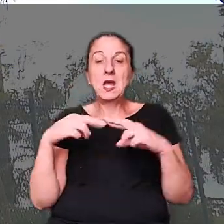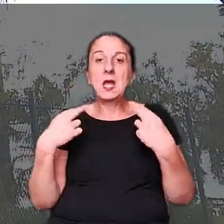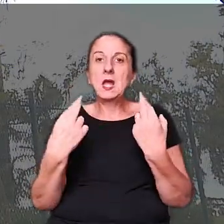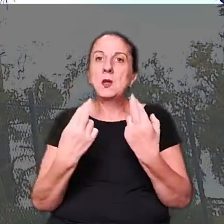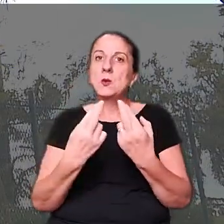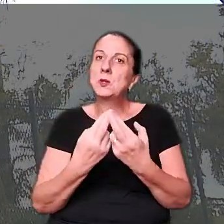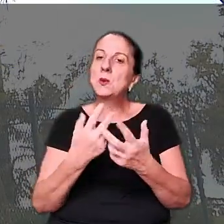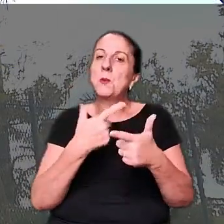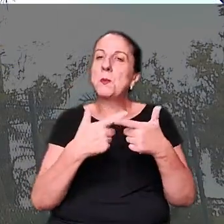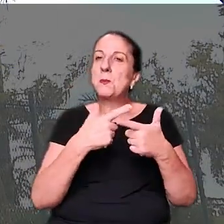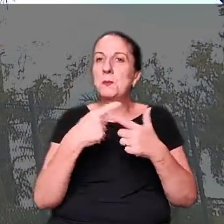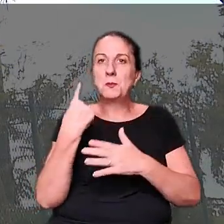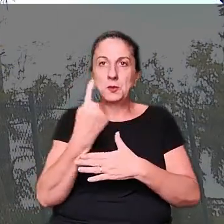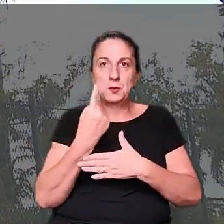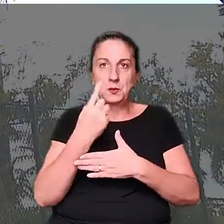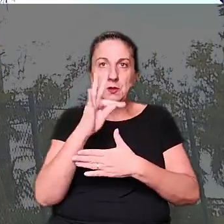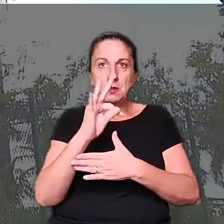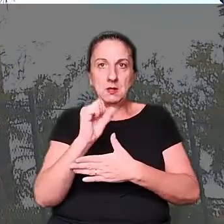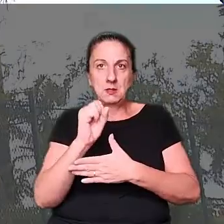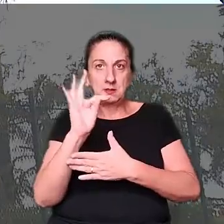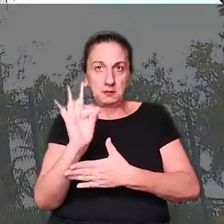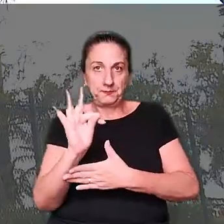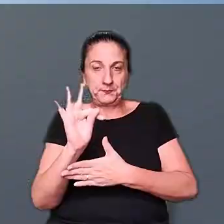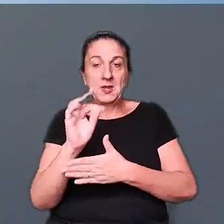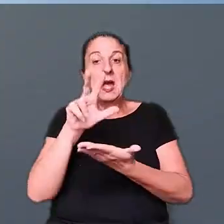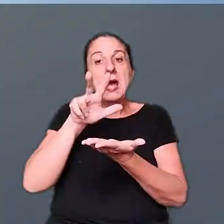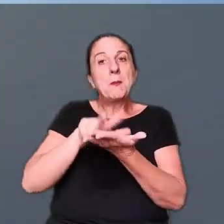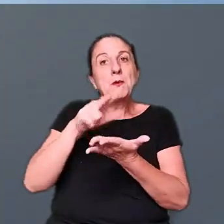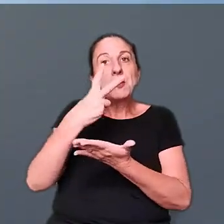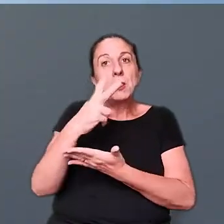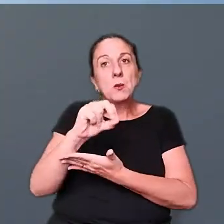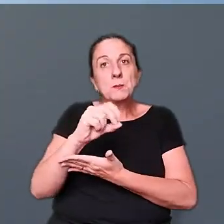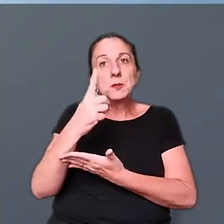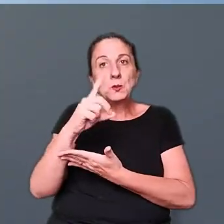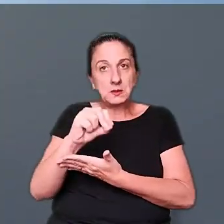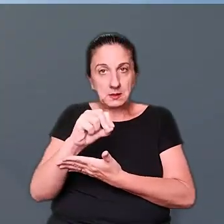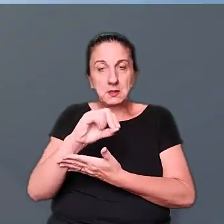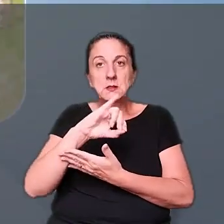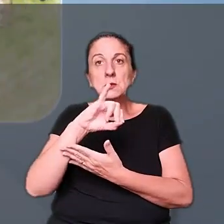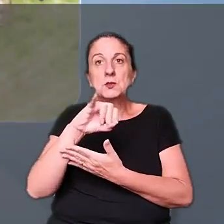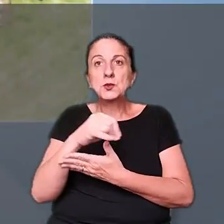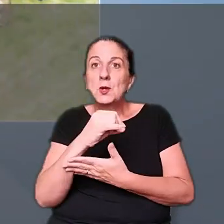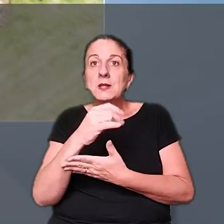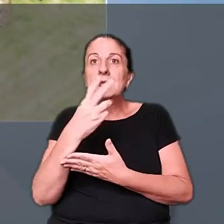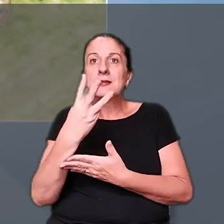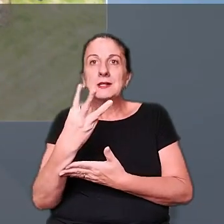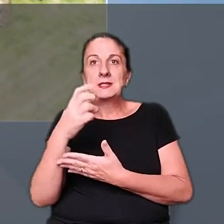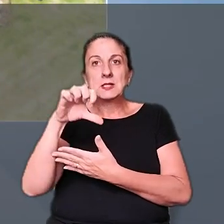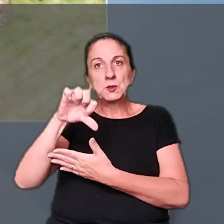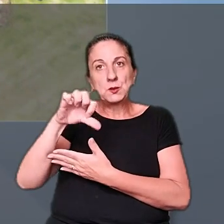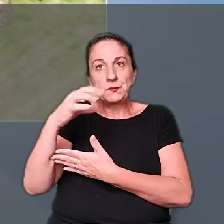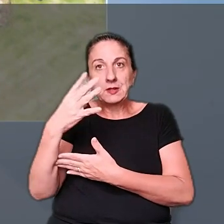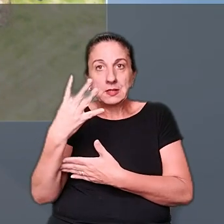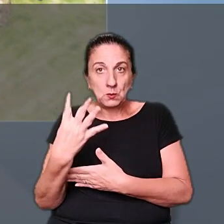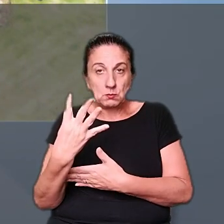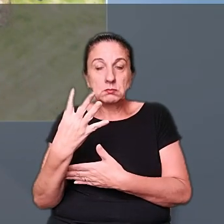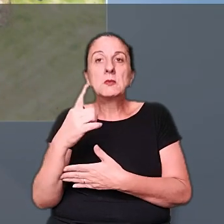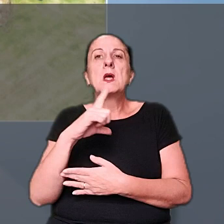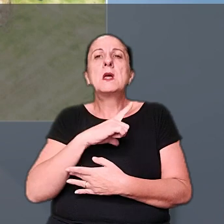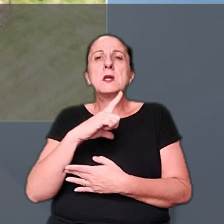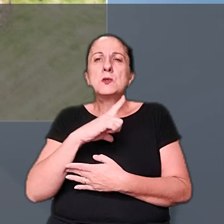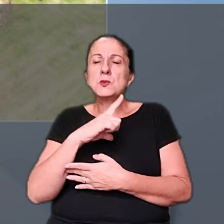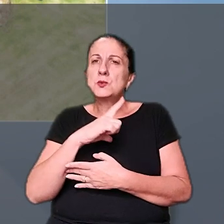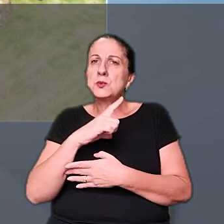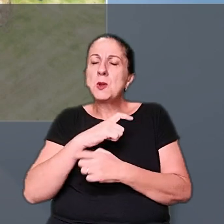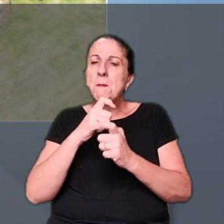da seção 1 de dissídios individuais do TST. Aprovada em 2010, a OJ 394